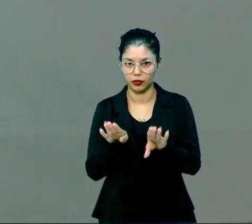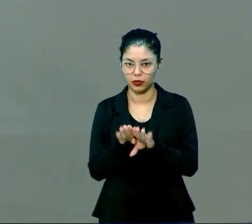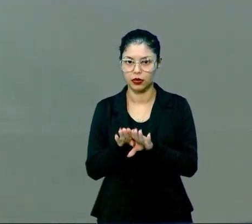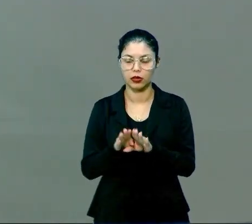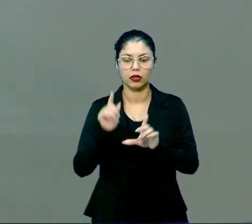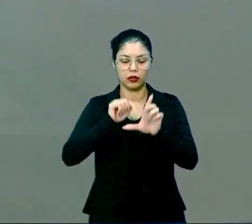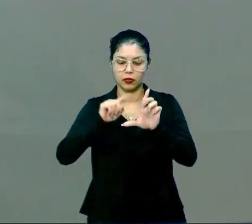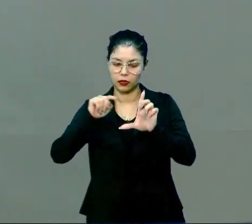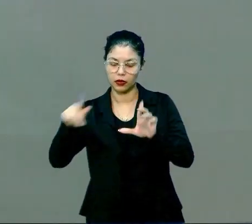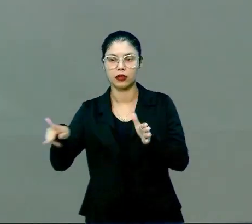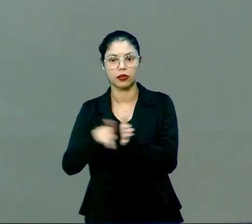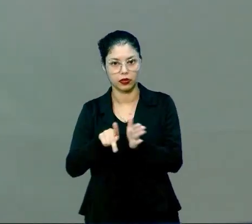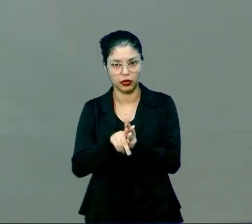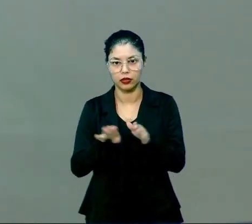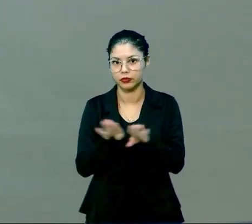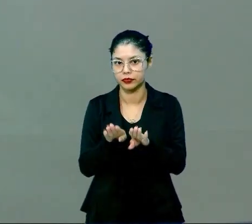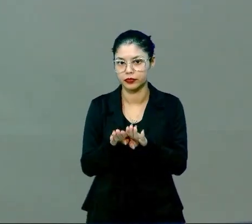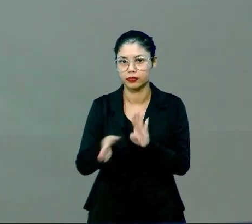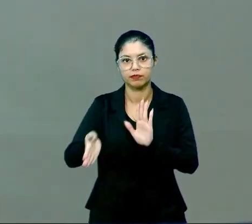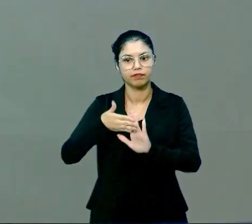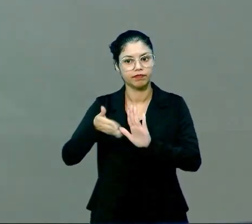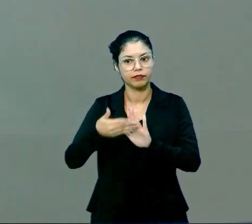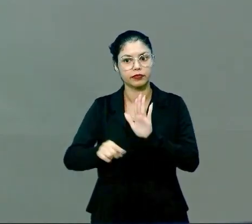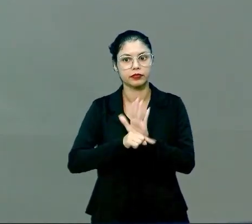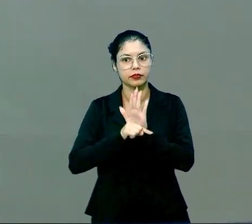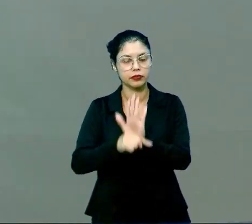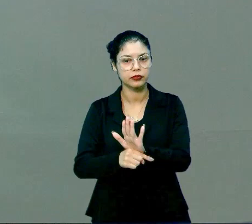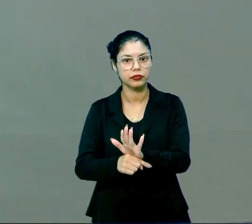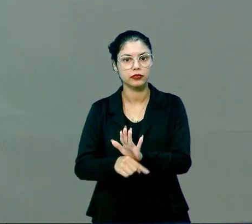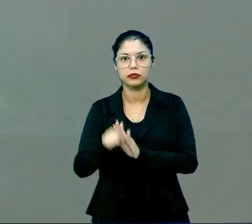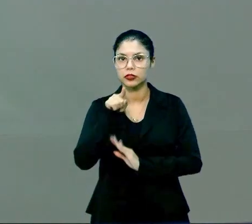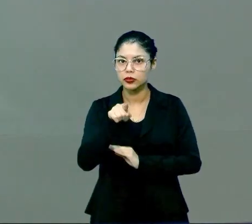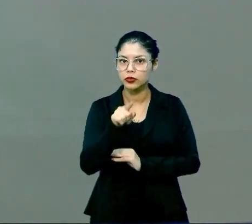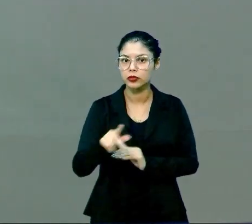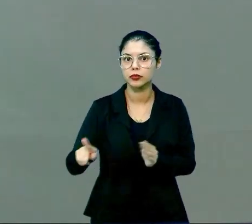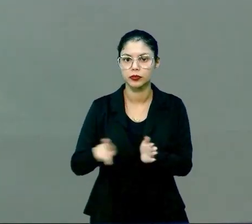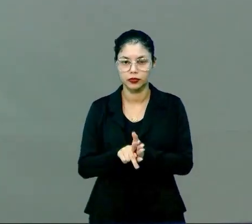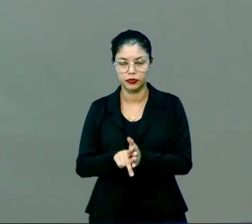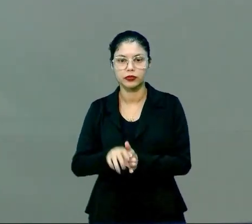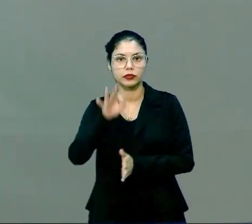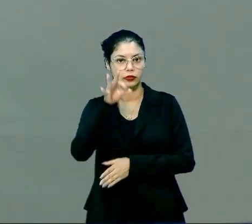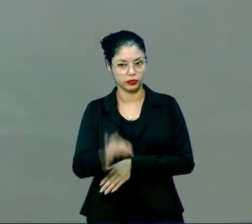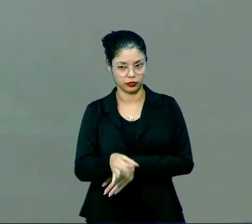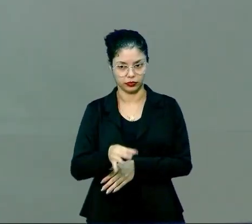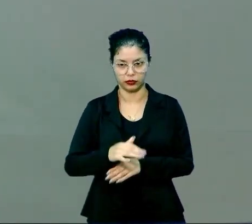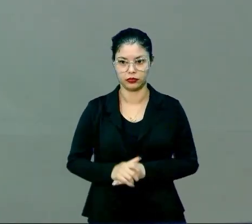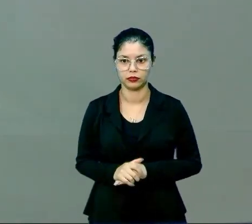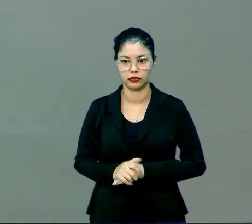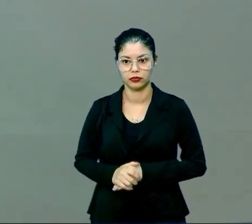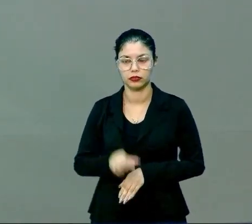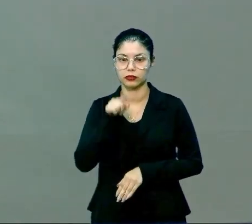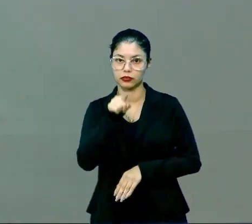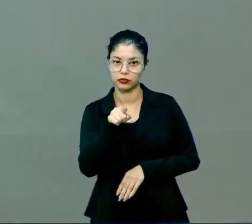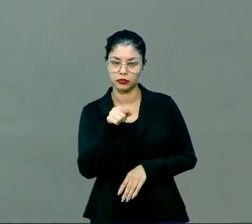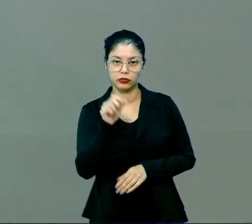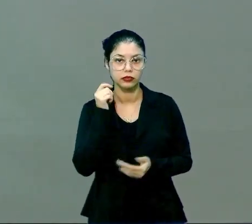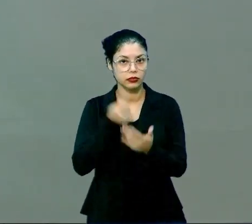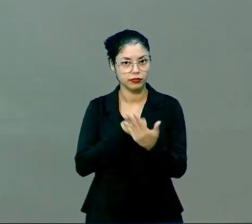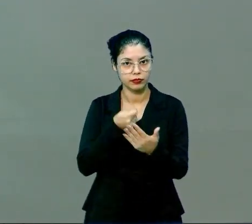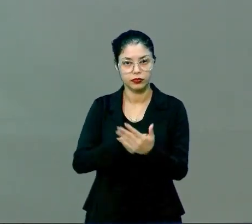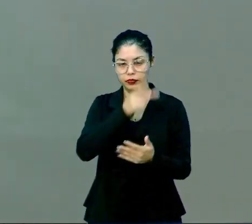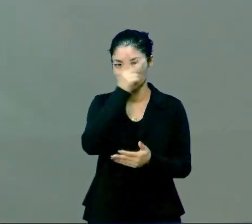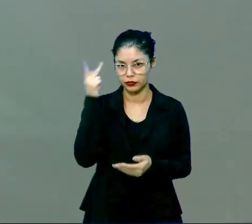dados estatísticos, você vai comprovar que a sua tese está correta. Afinal de contas, a sua intenção é